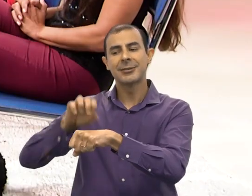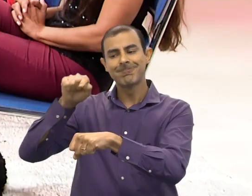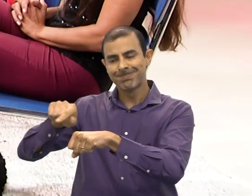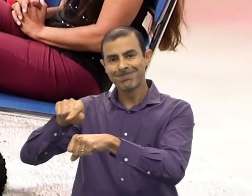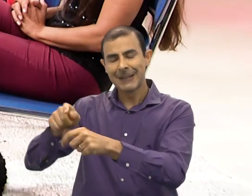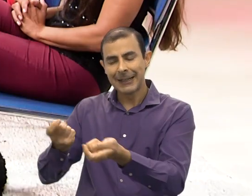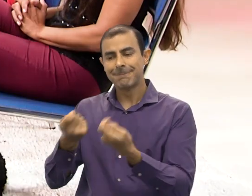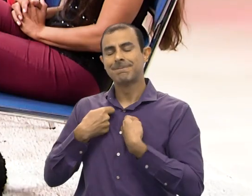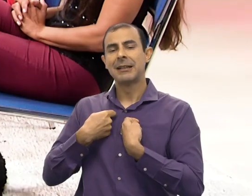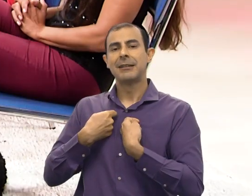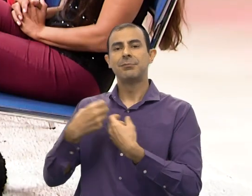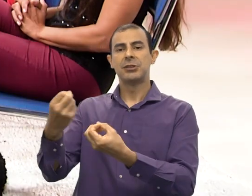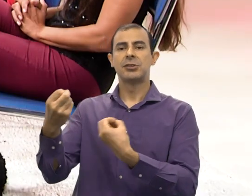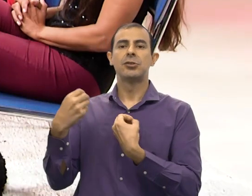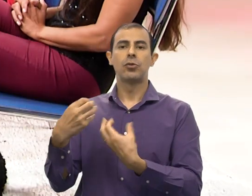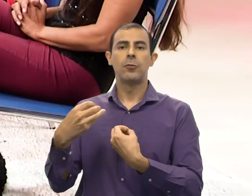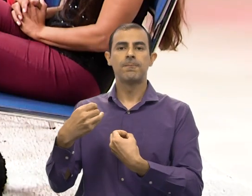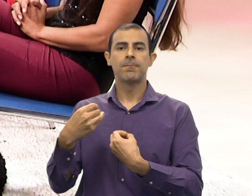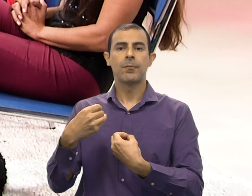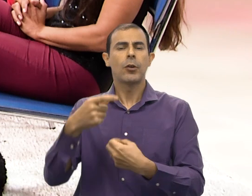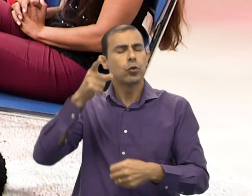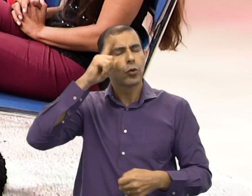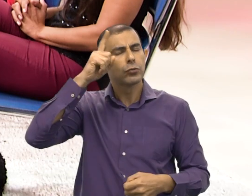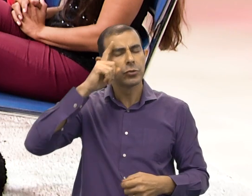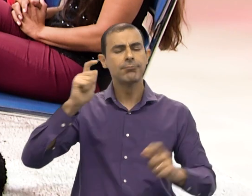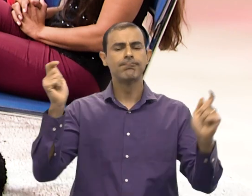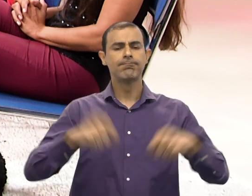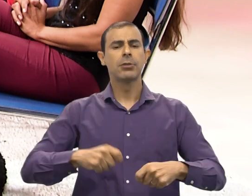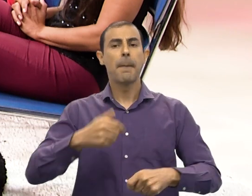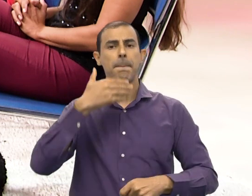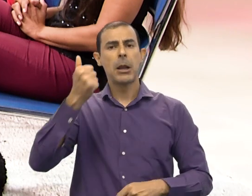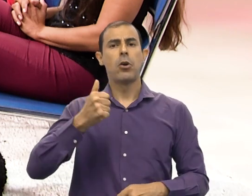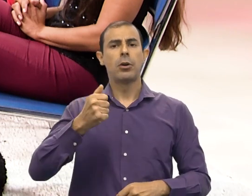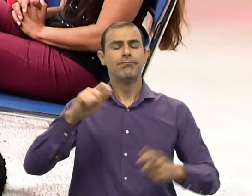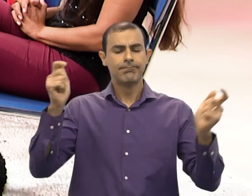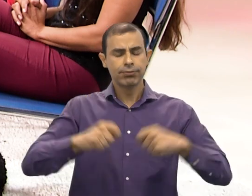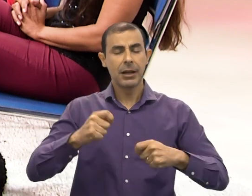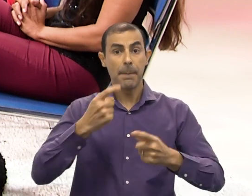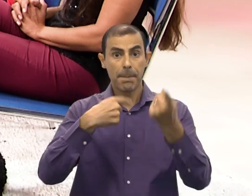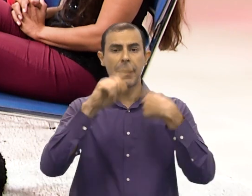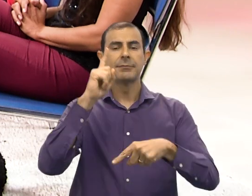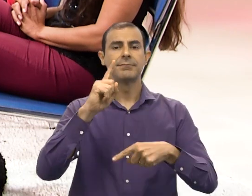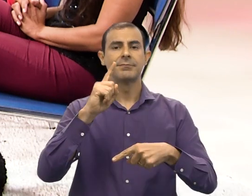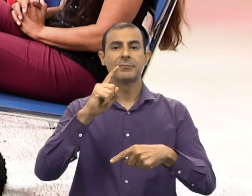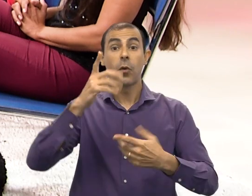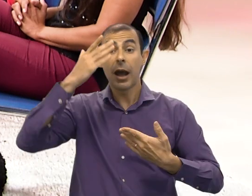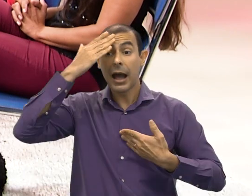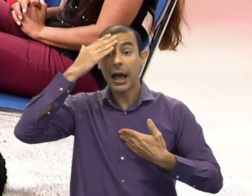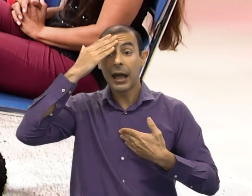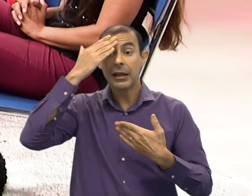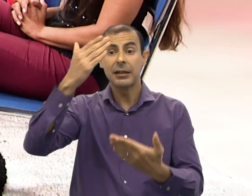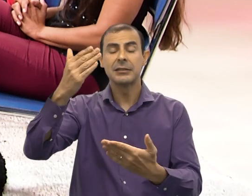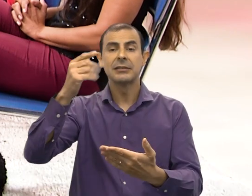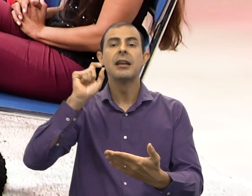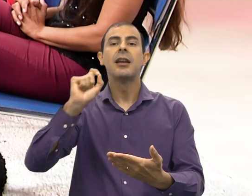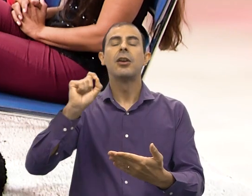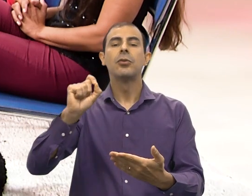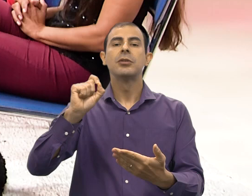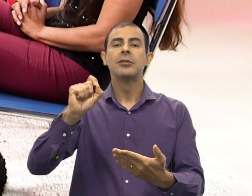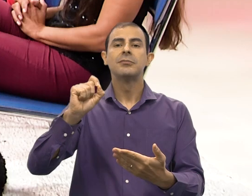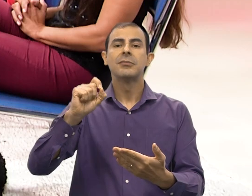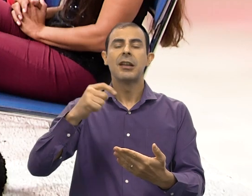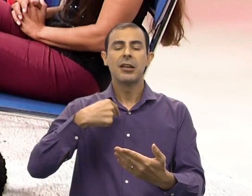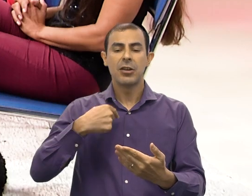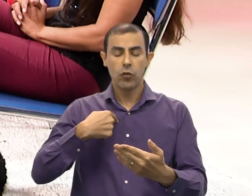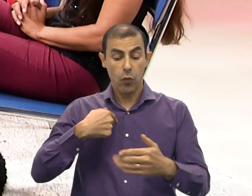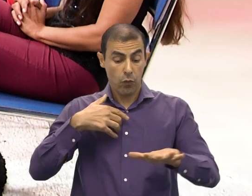momento em que não pense em agradecer. A minha forma de agradecer é movimentar-me na direção de salvar o próximo.